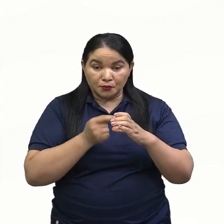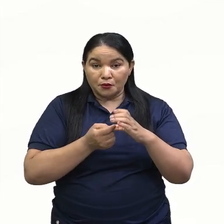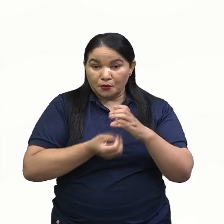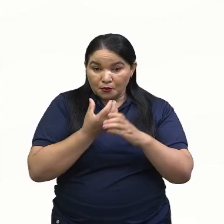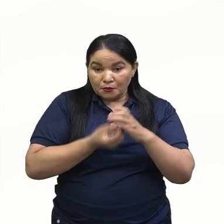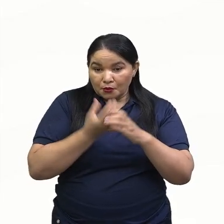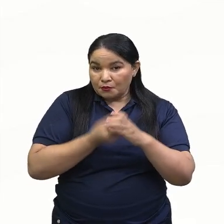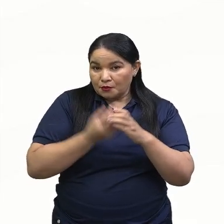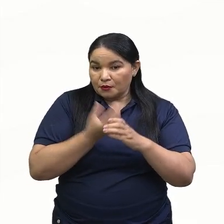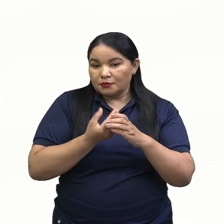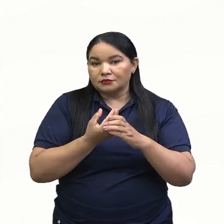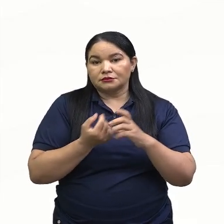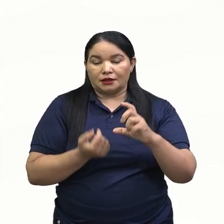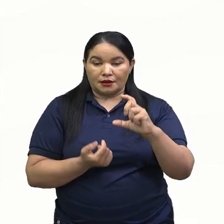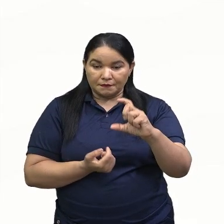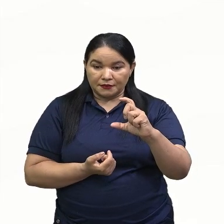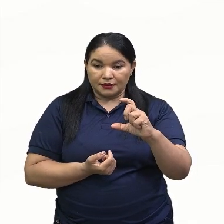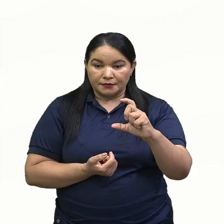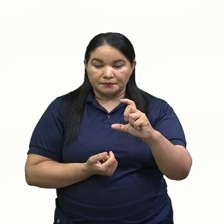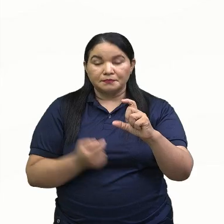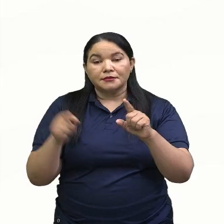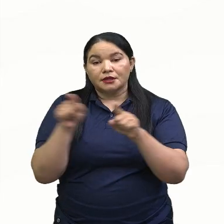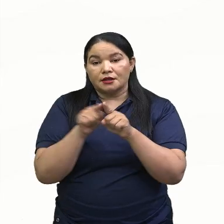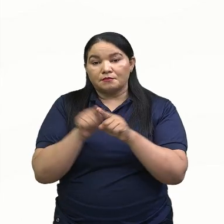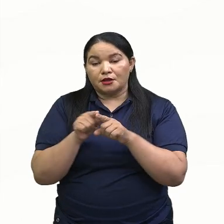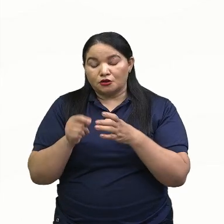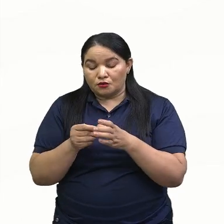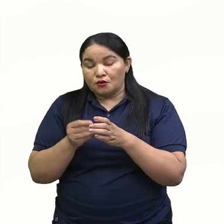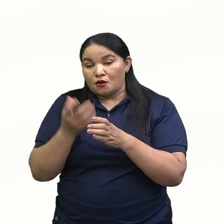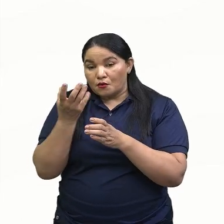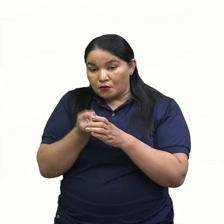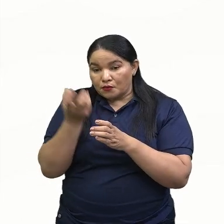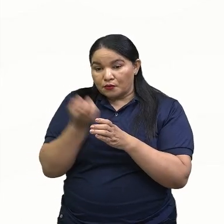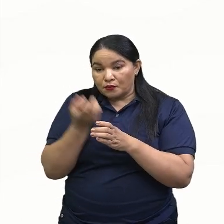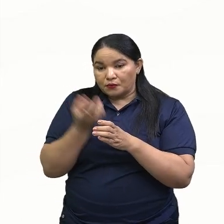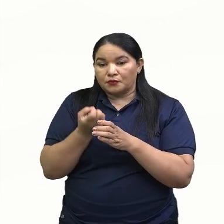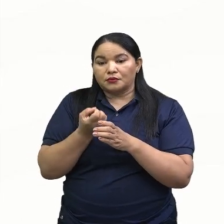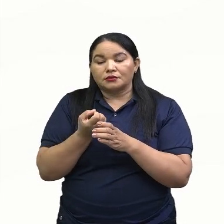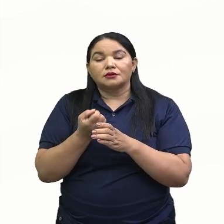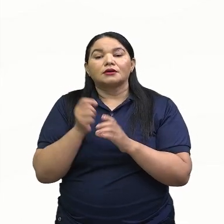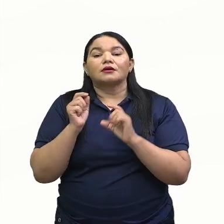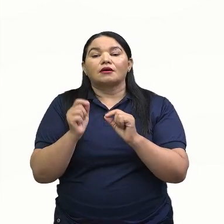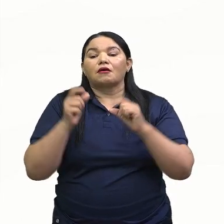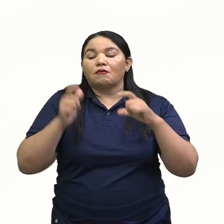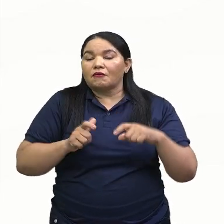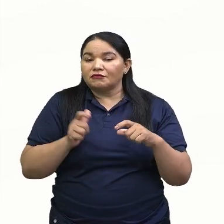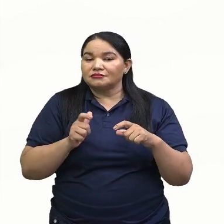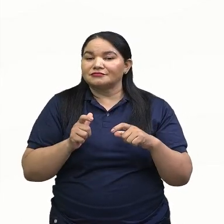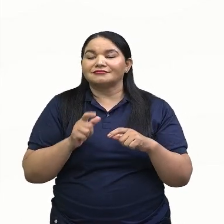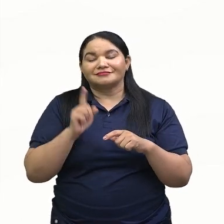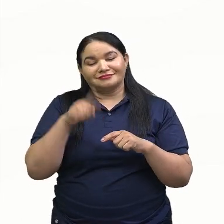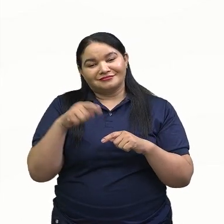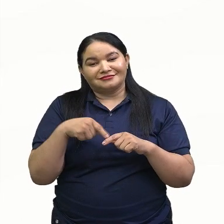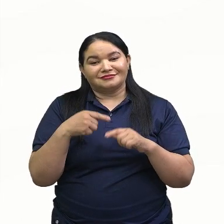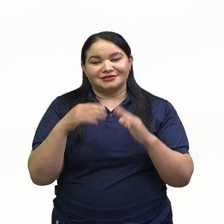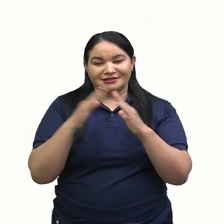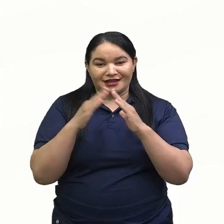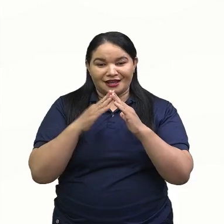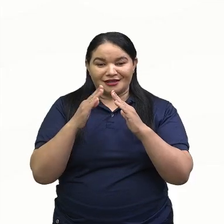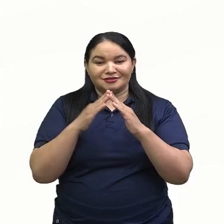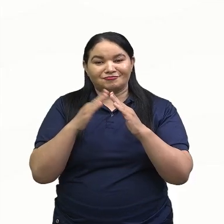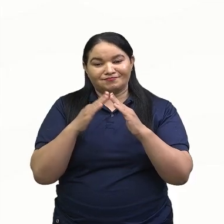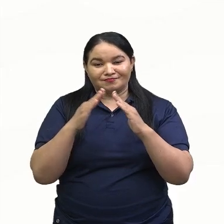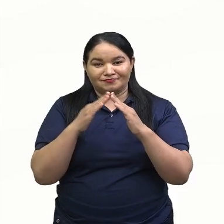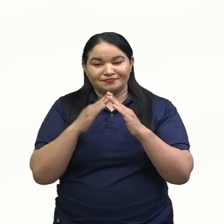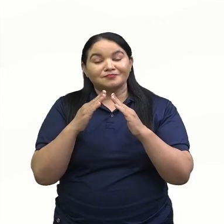também um receptor, que é muito mais o que acontece aonde, pessoal? Nas nossas casas. Para que